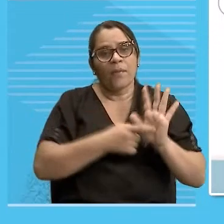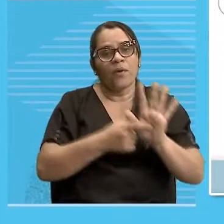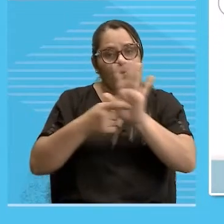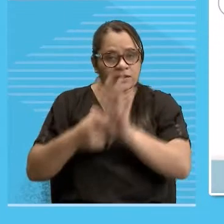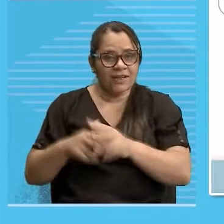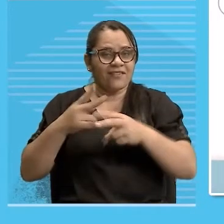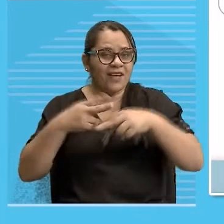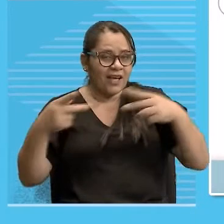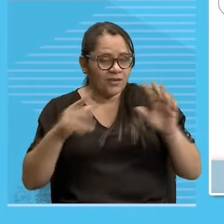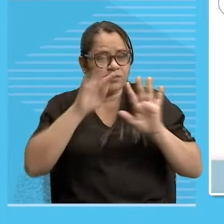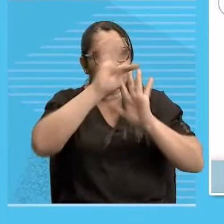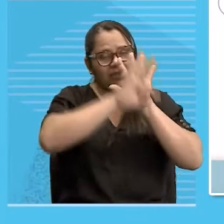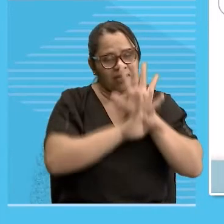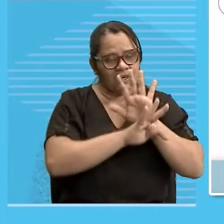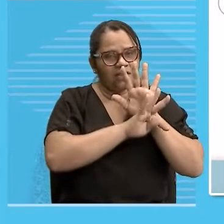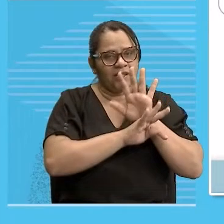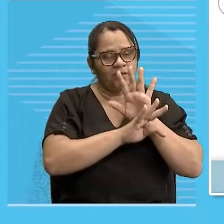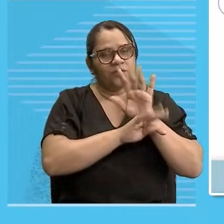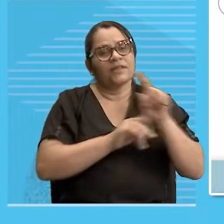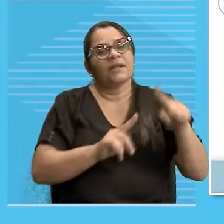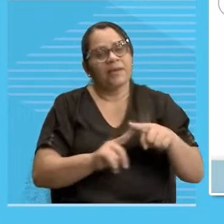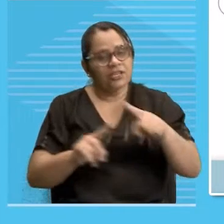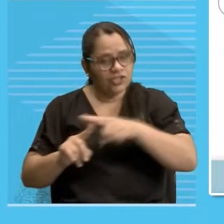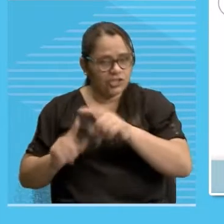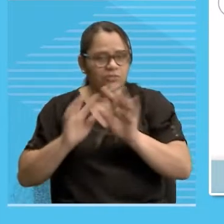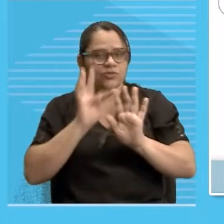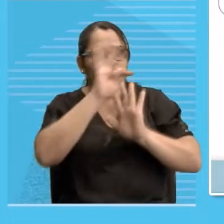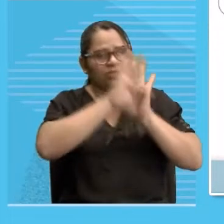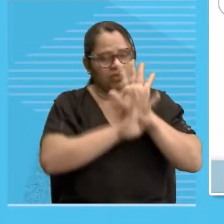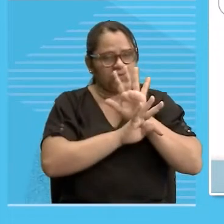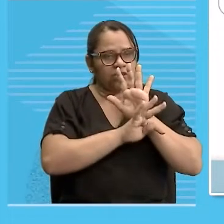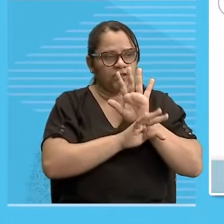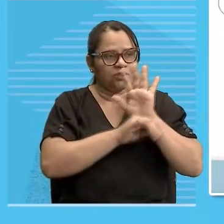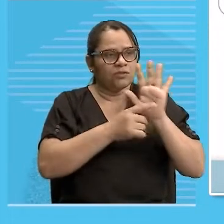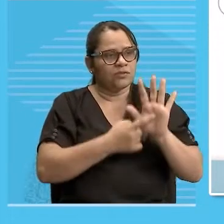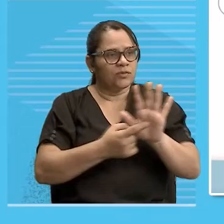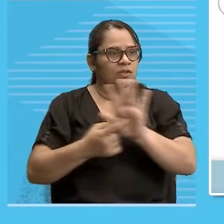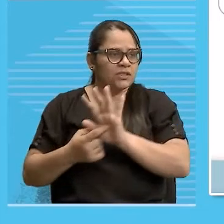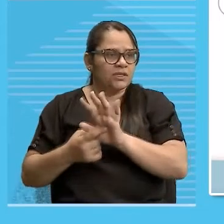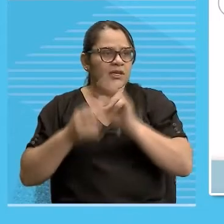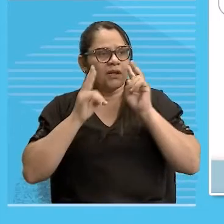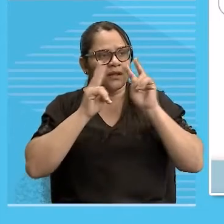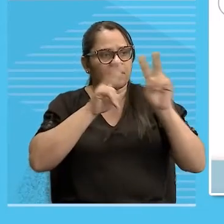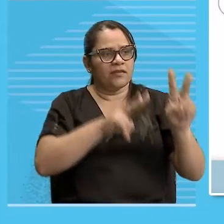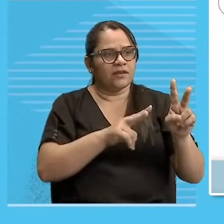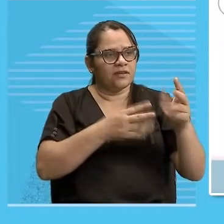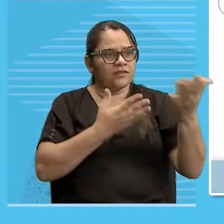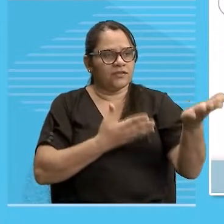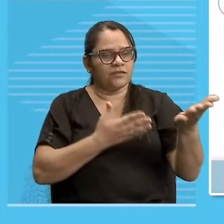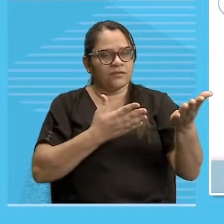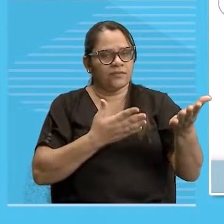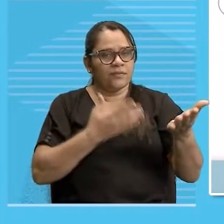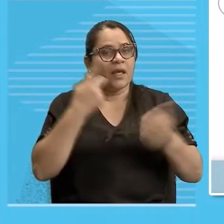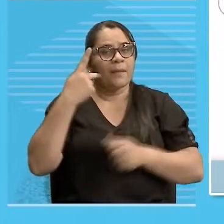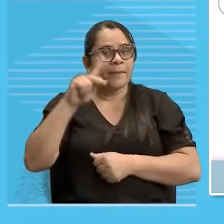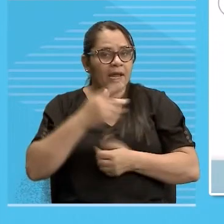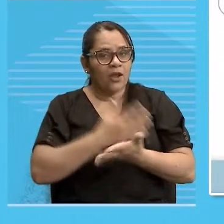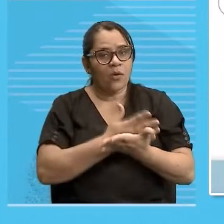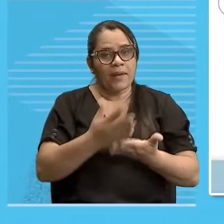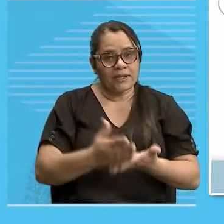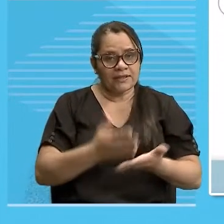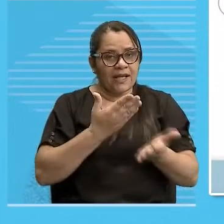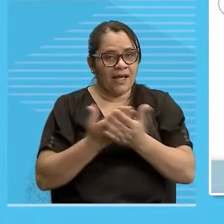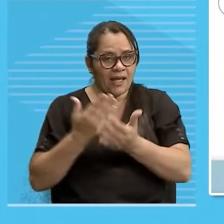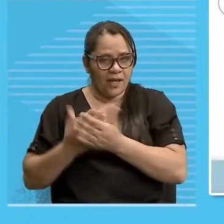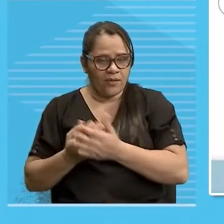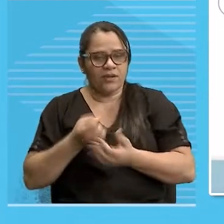mais diversas tipologias, tá? Então, veja aí, para a gente começar a nossa aula, né? Um esquenta sobre